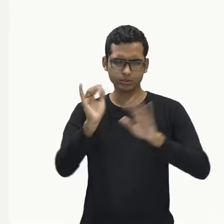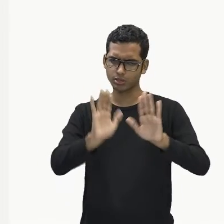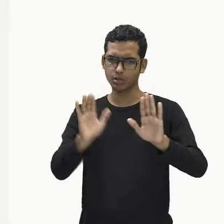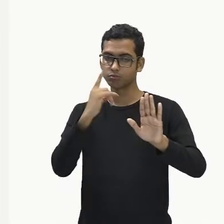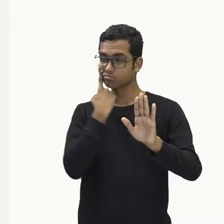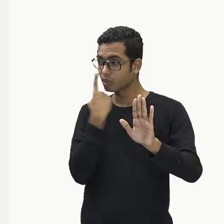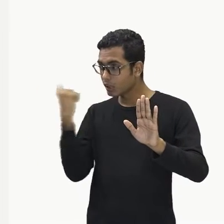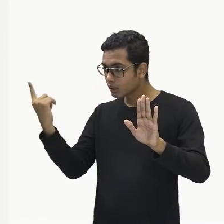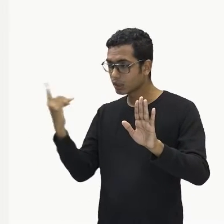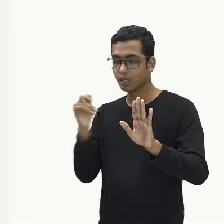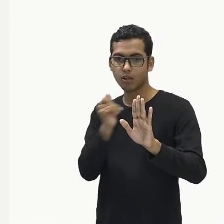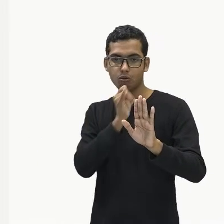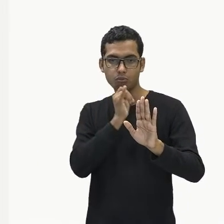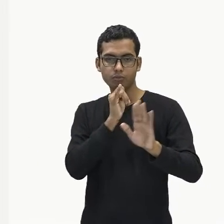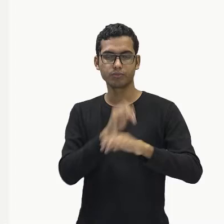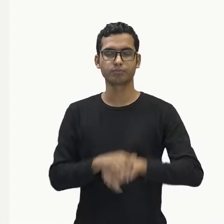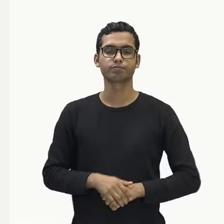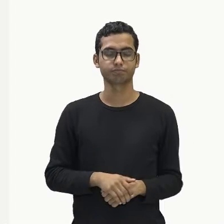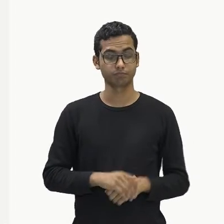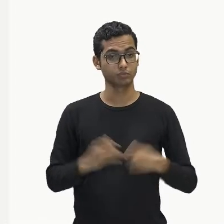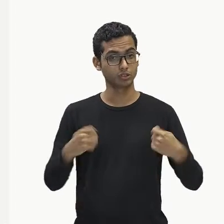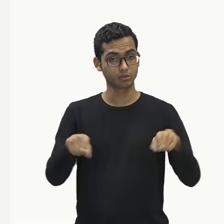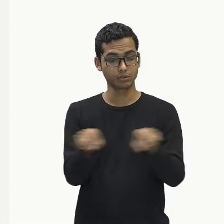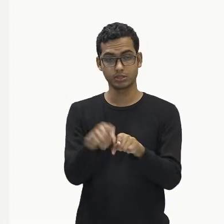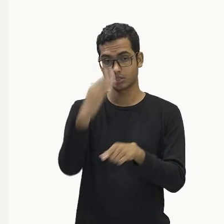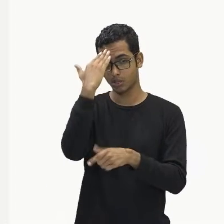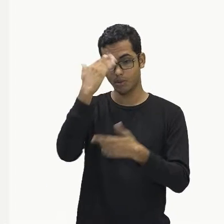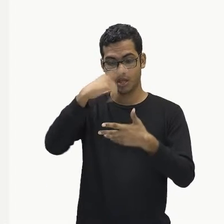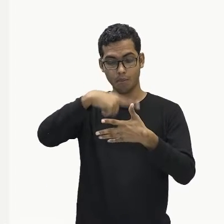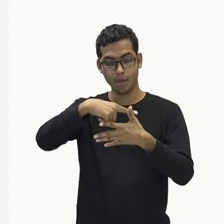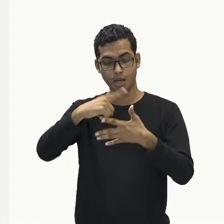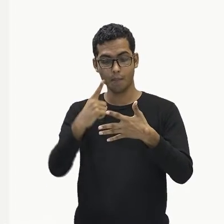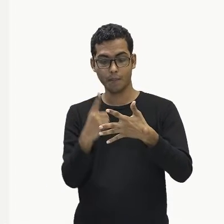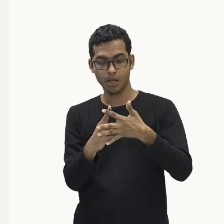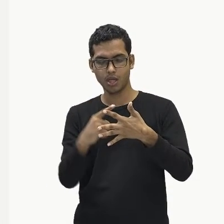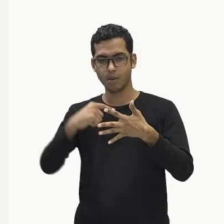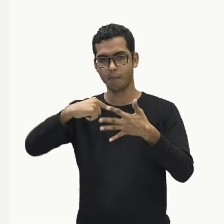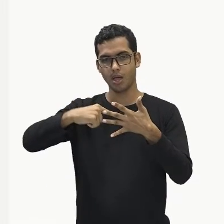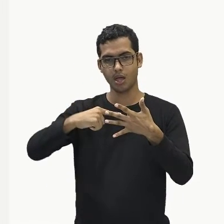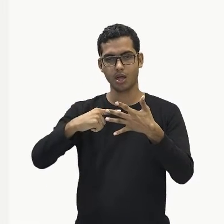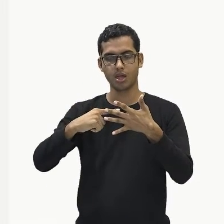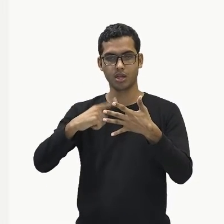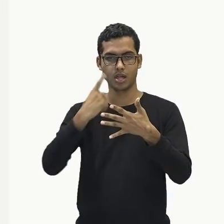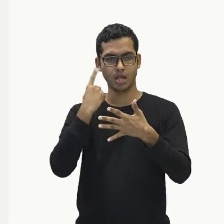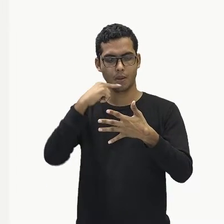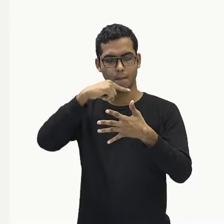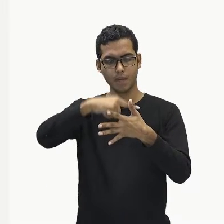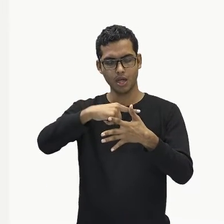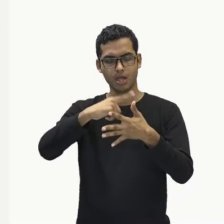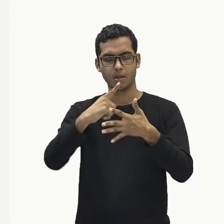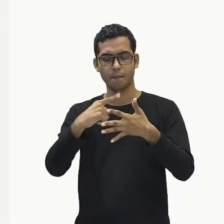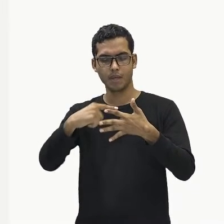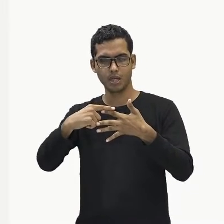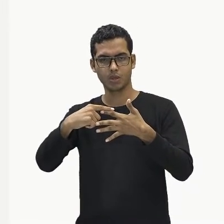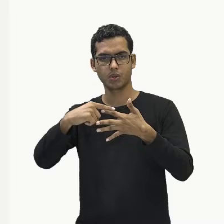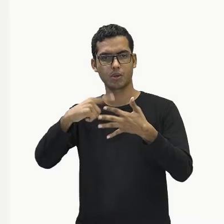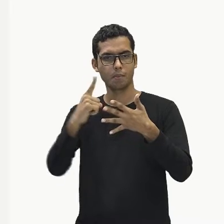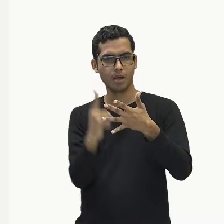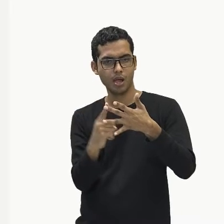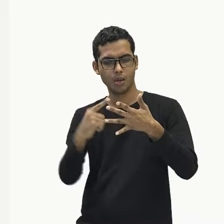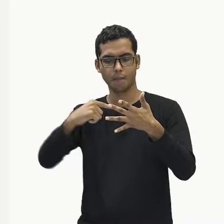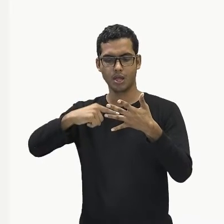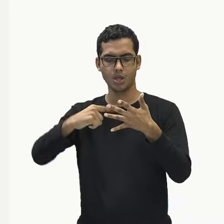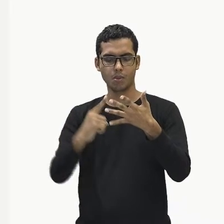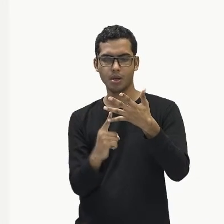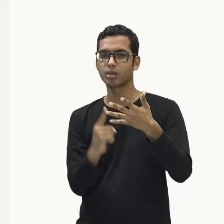o sinal da base também. Assim como nós vamos ver a questão do expoente. O